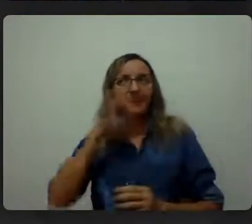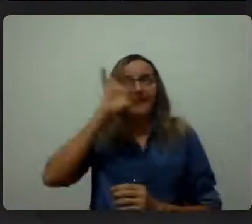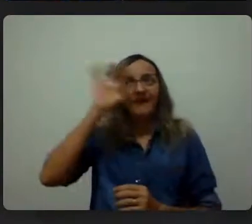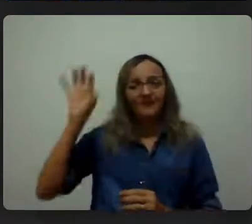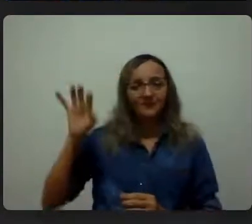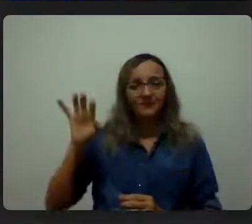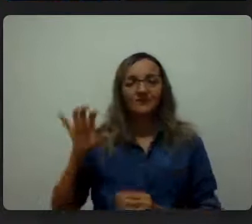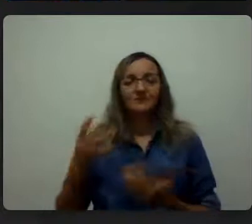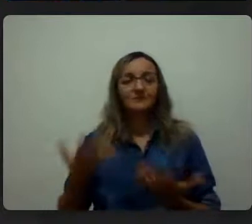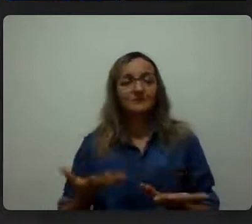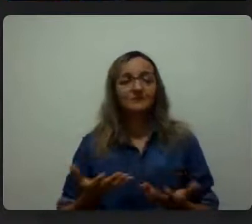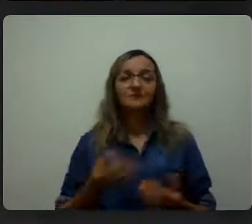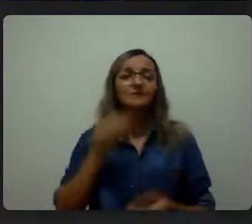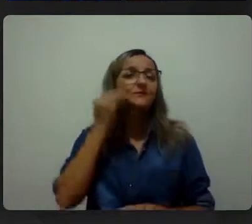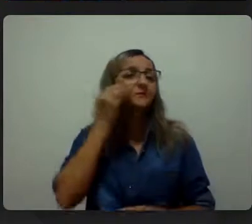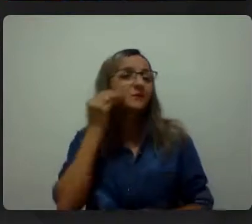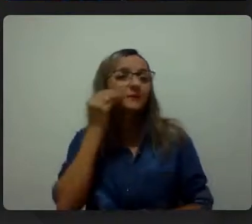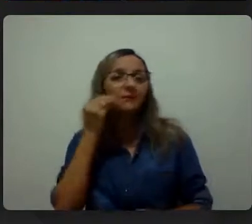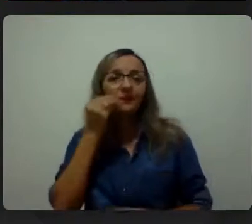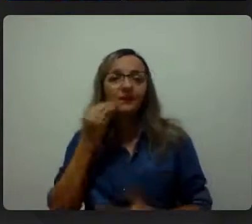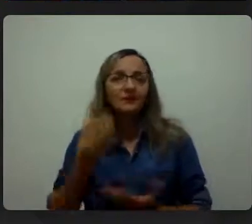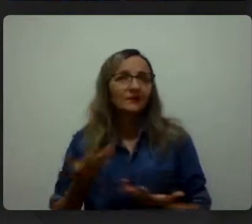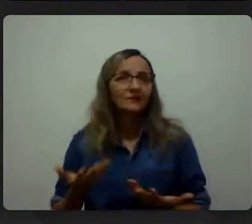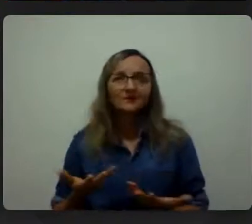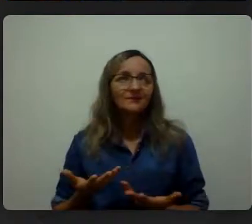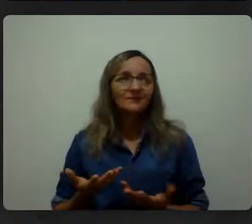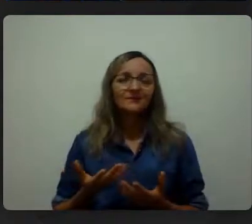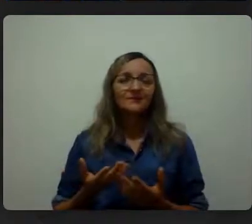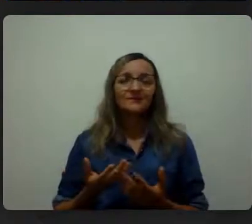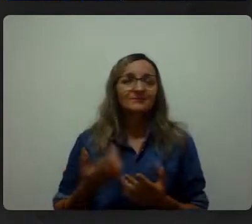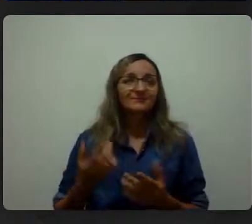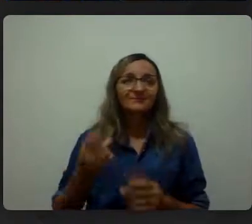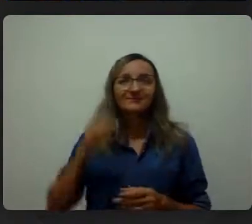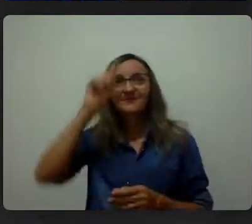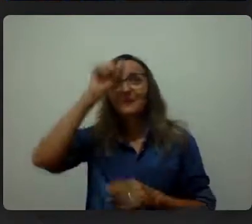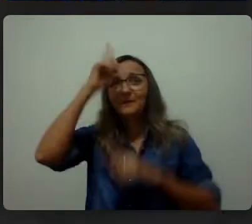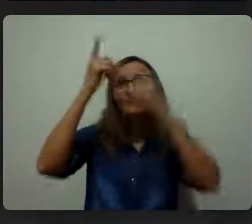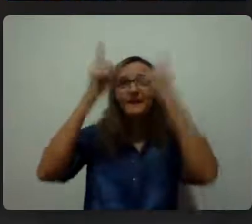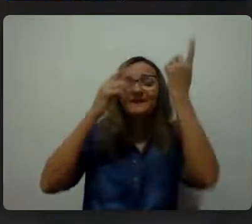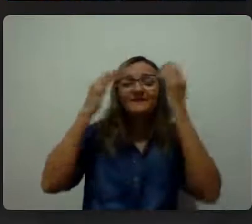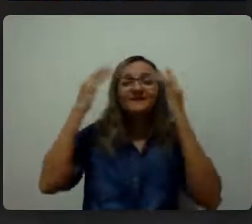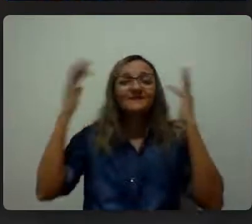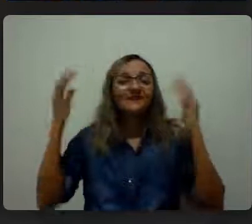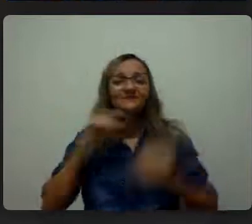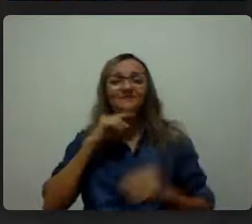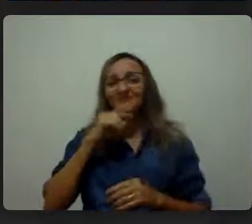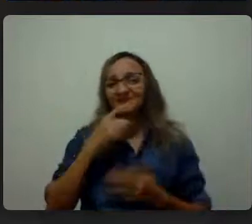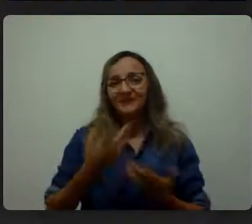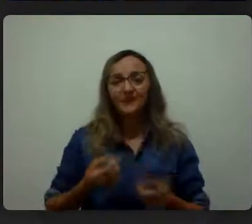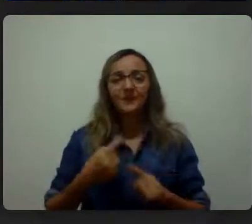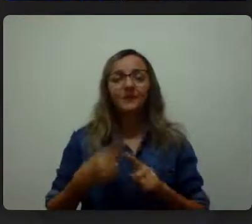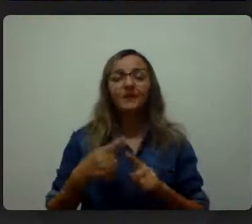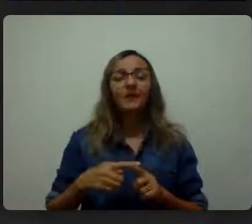porque o Sebrae já vai selecionar aí as melhores ideias. Então, Ana, com certeza será uma experiência única para os nossos